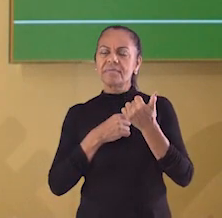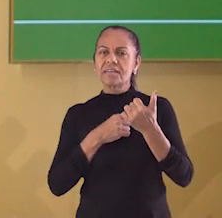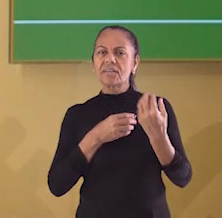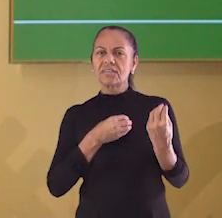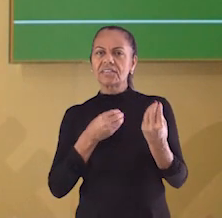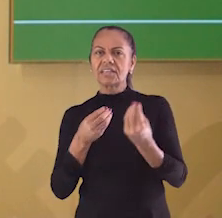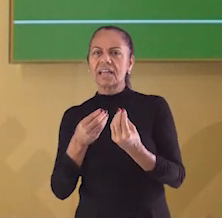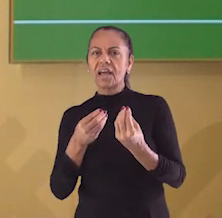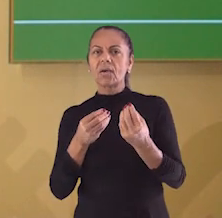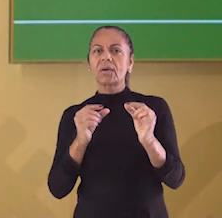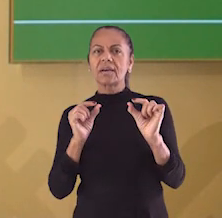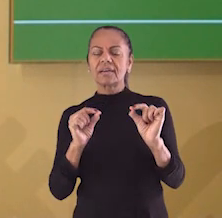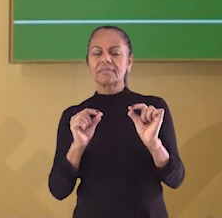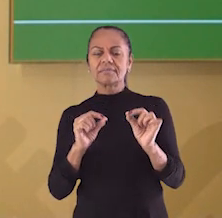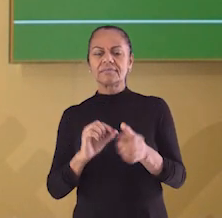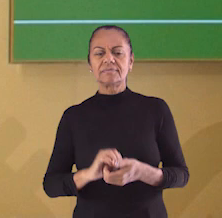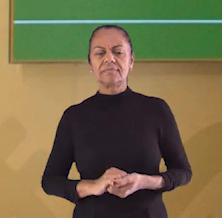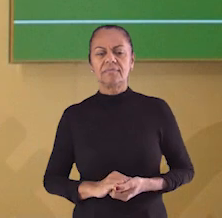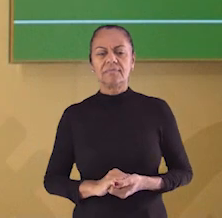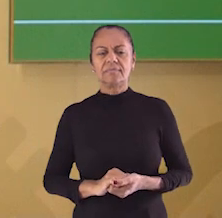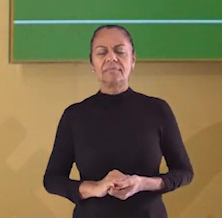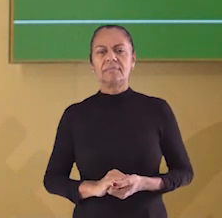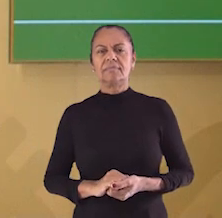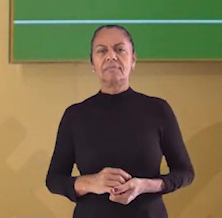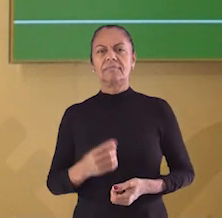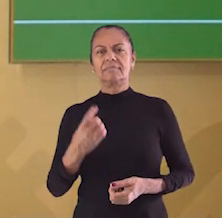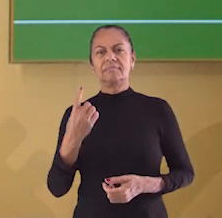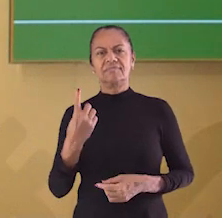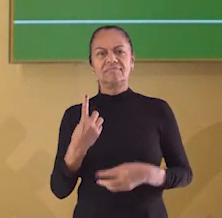vou te dar vai ser este aqui.